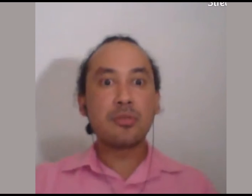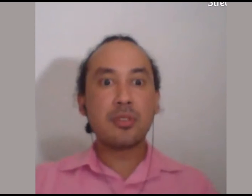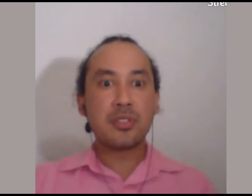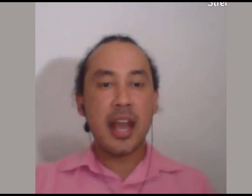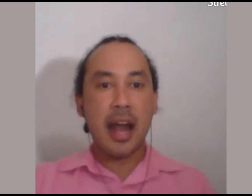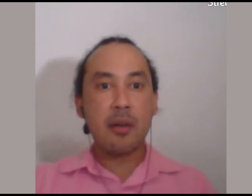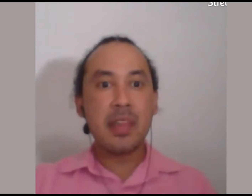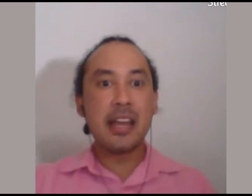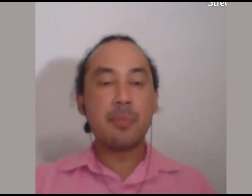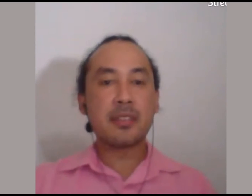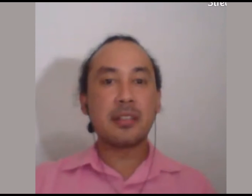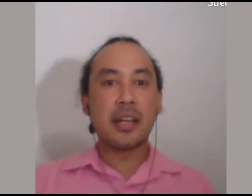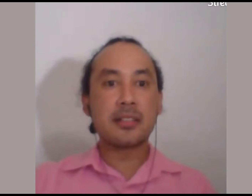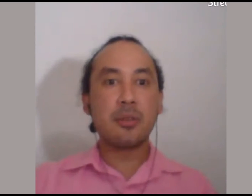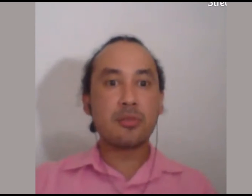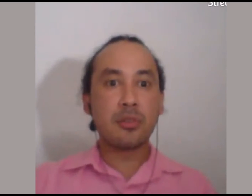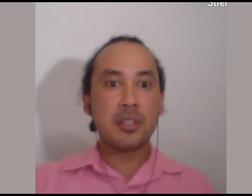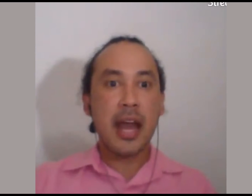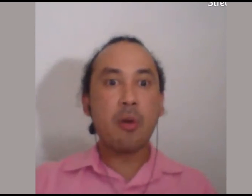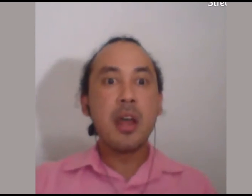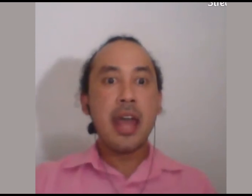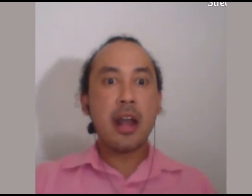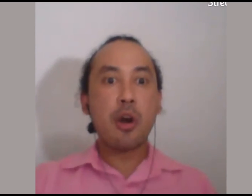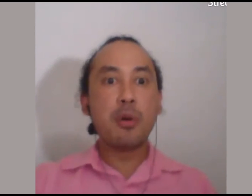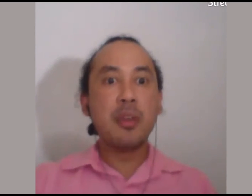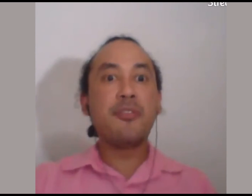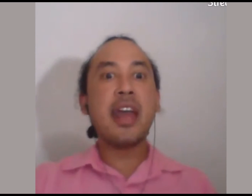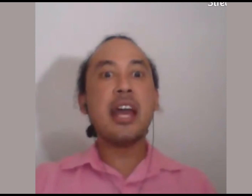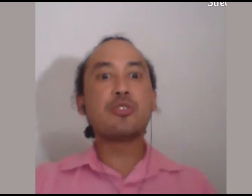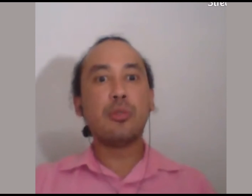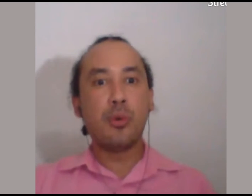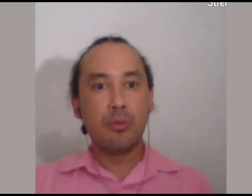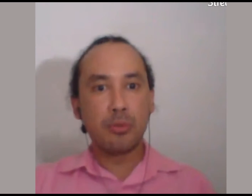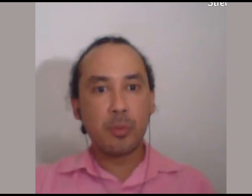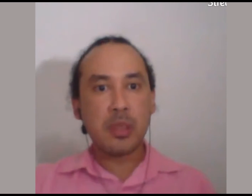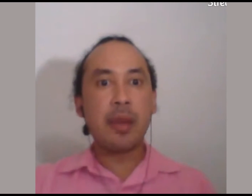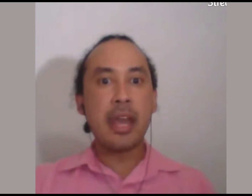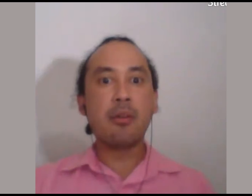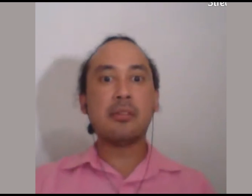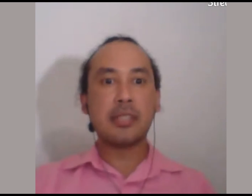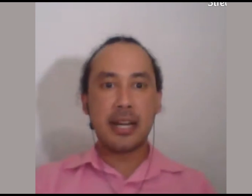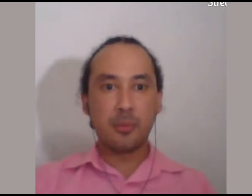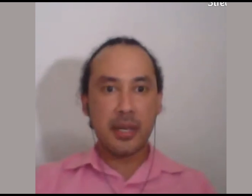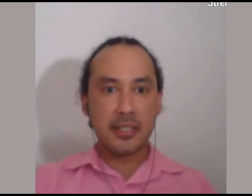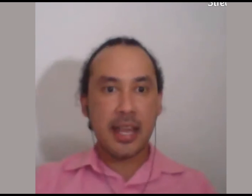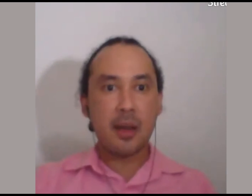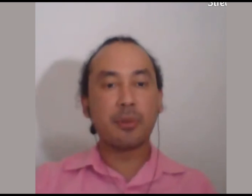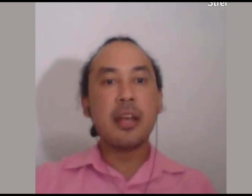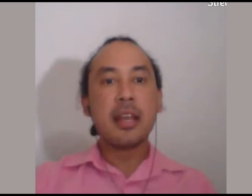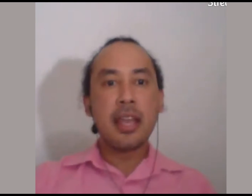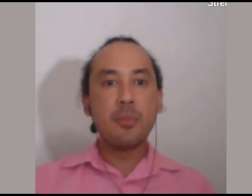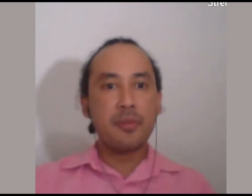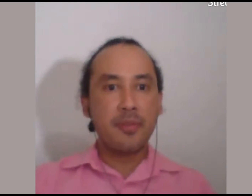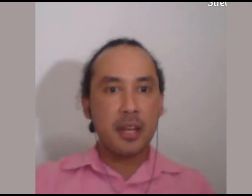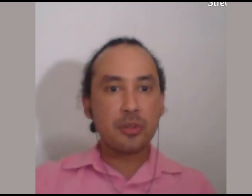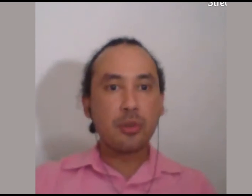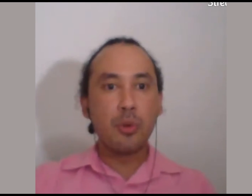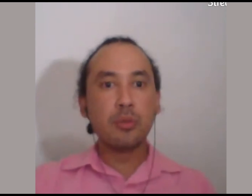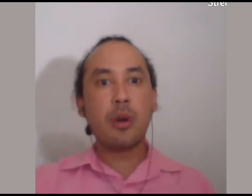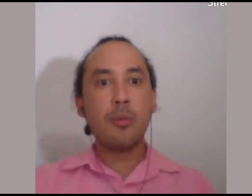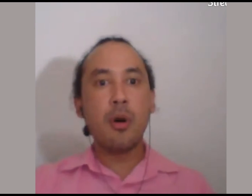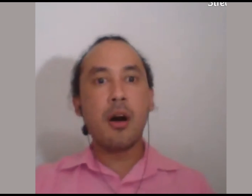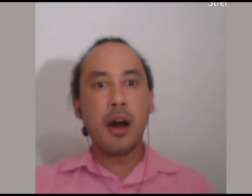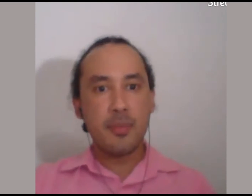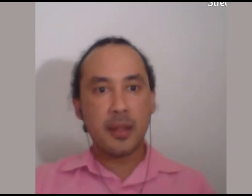essa construção social, é a minha representação social, é como eu me vejo no mundo. Então, eu, Leonardo, por exemplo, eu